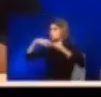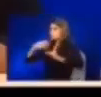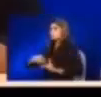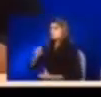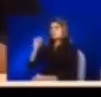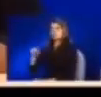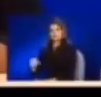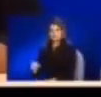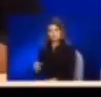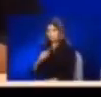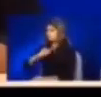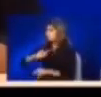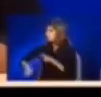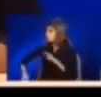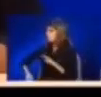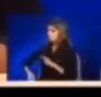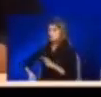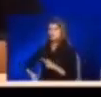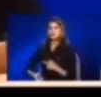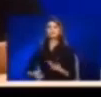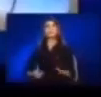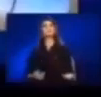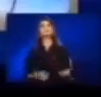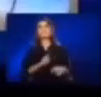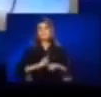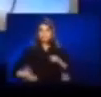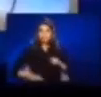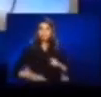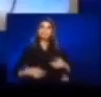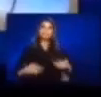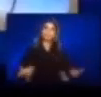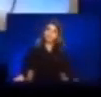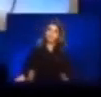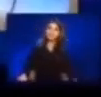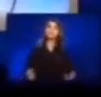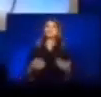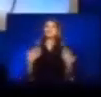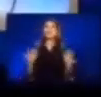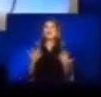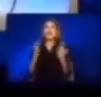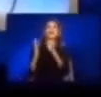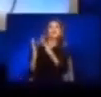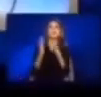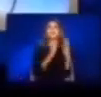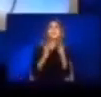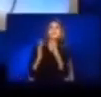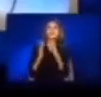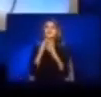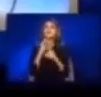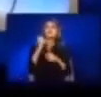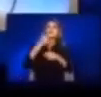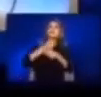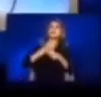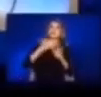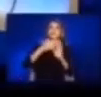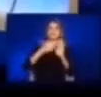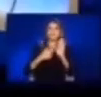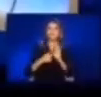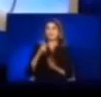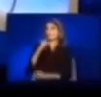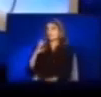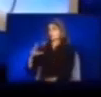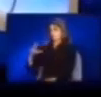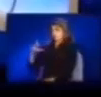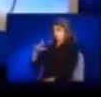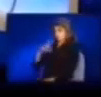adorno. Cachecol é adorno. Não pode? Não pode. Tá vendo, já tudo que você pergunta não pode. Ó, mais uma aqui. Qual o prazo máximo para a substituição dos... O